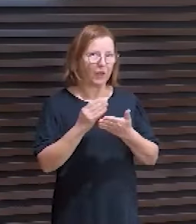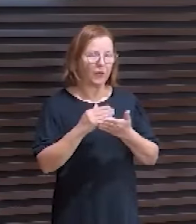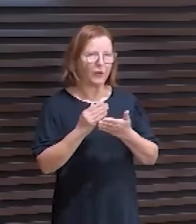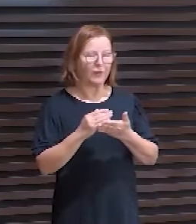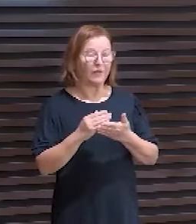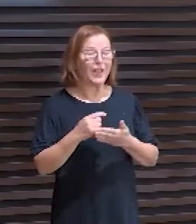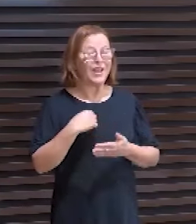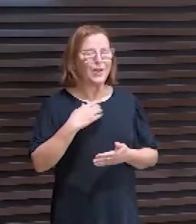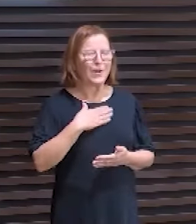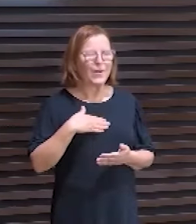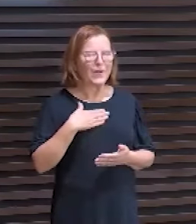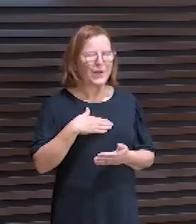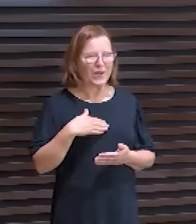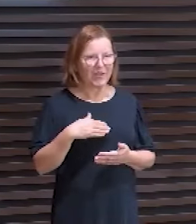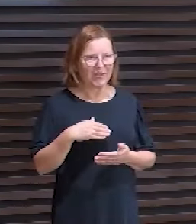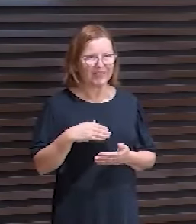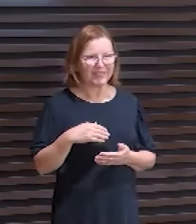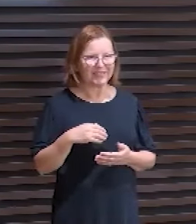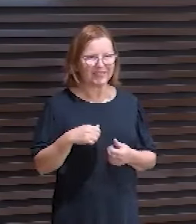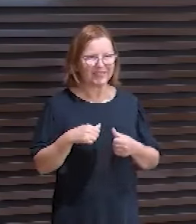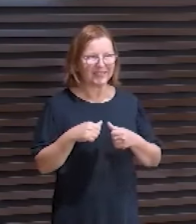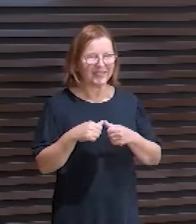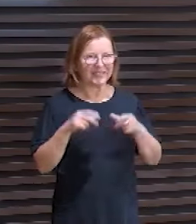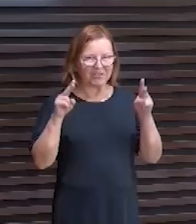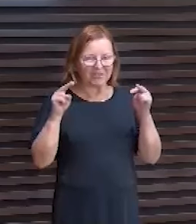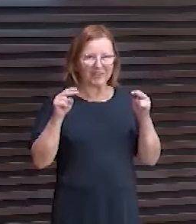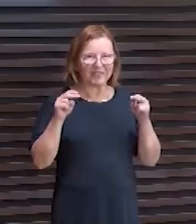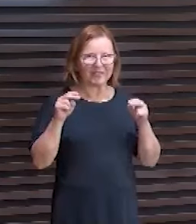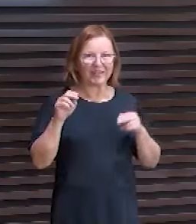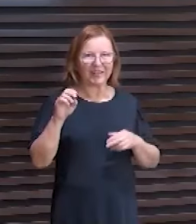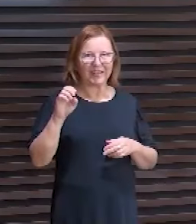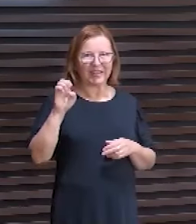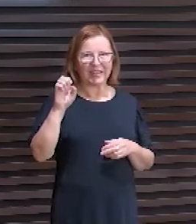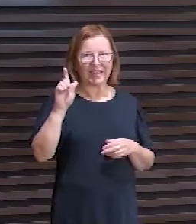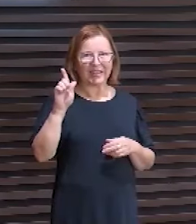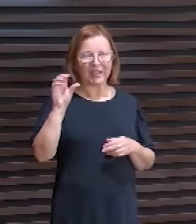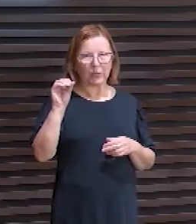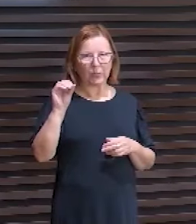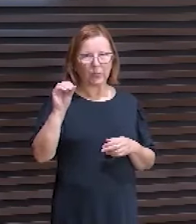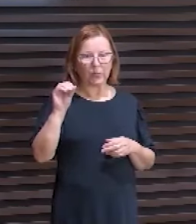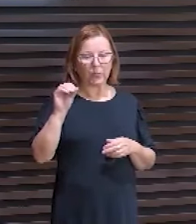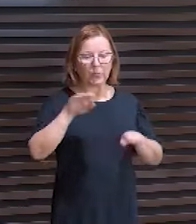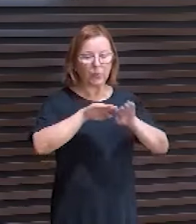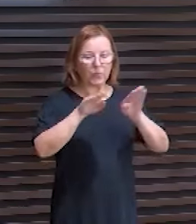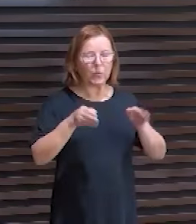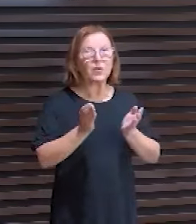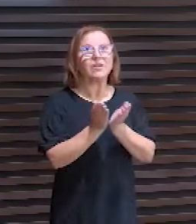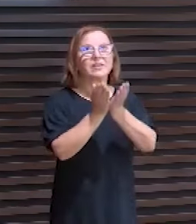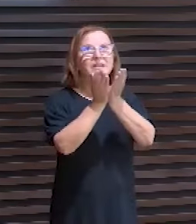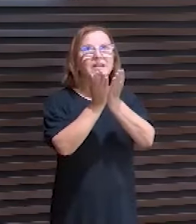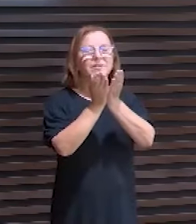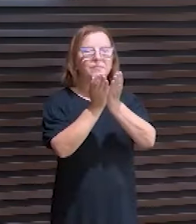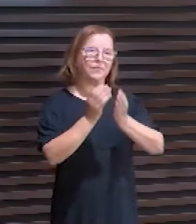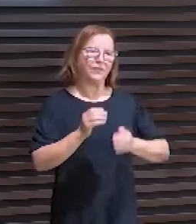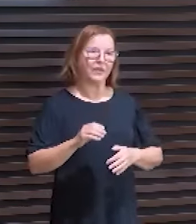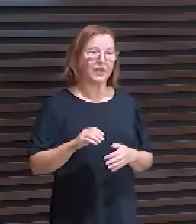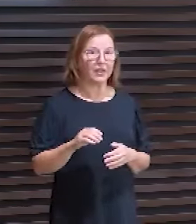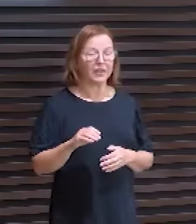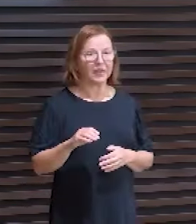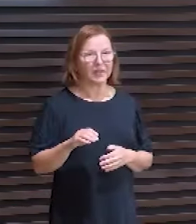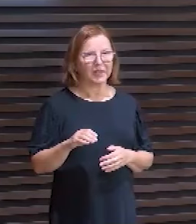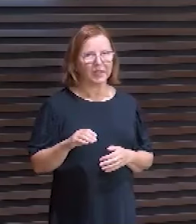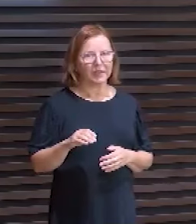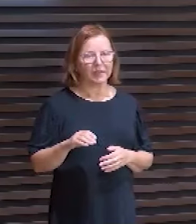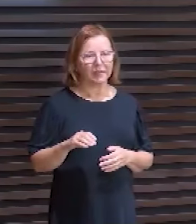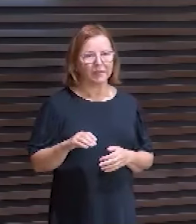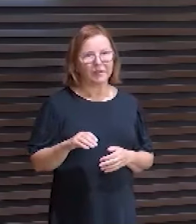dessa expressão o ego no Altar você ainda não é Quem deveria ser em vez de viver com o ego direcionado